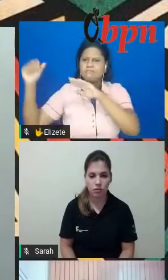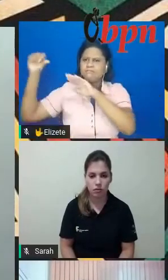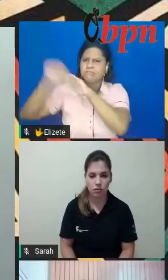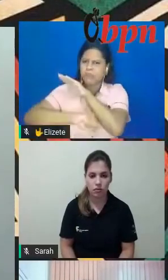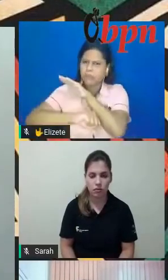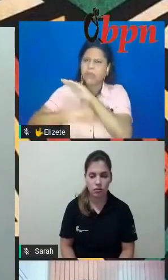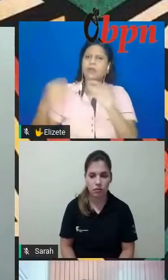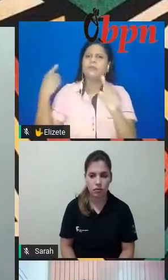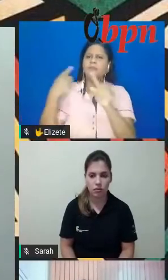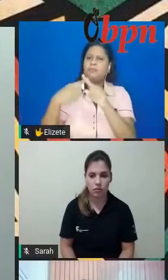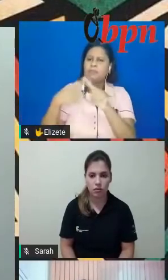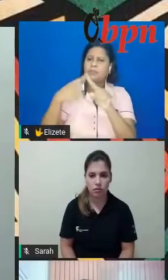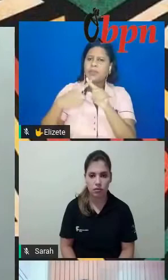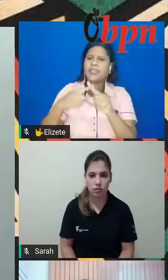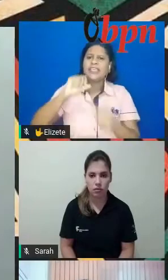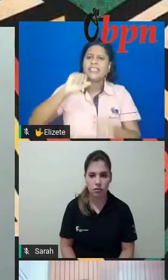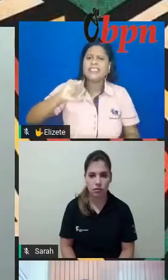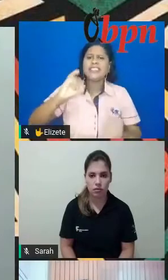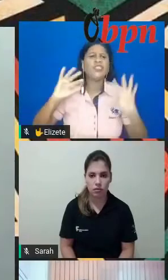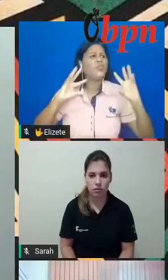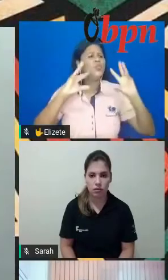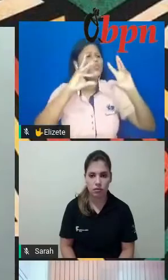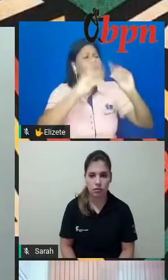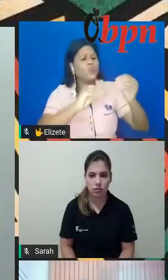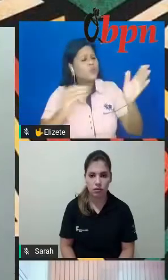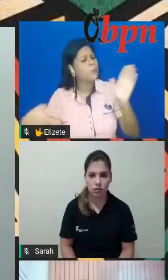fosse escrever, se tudo que eu escrevi,